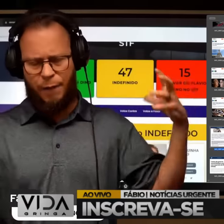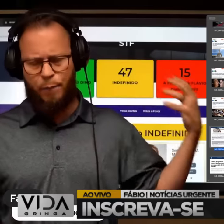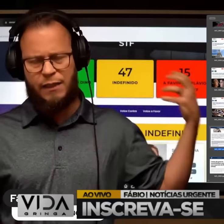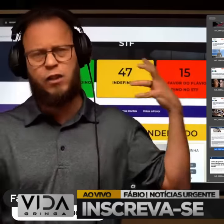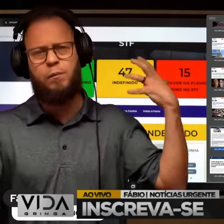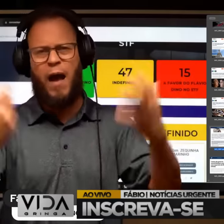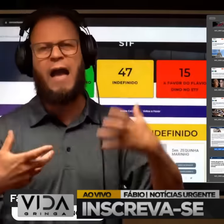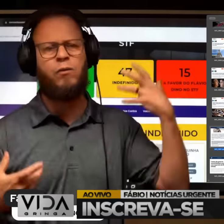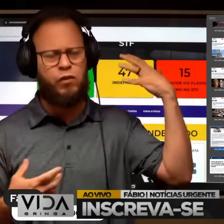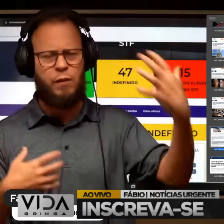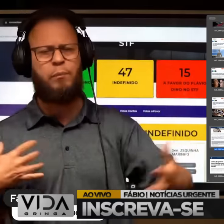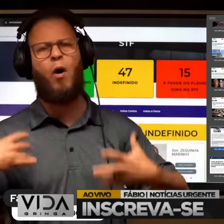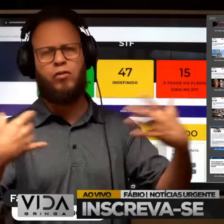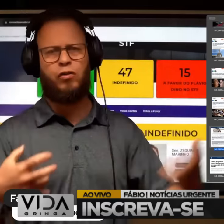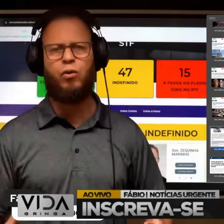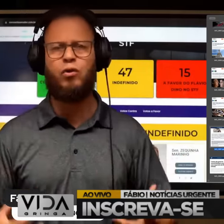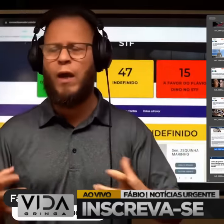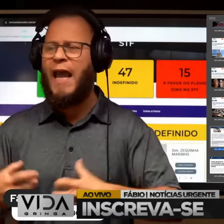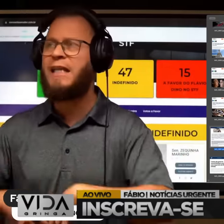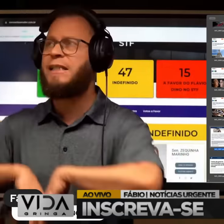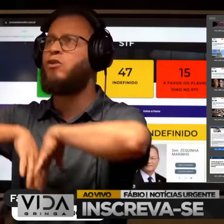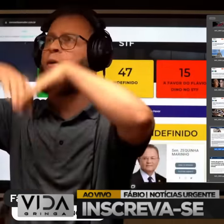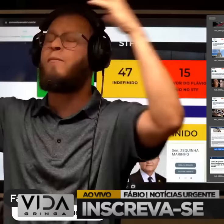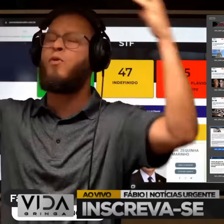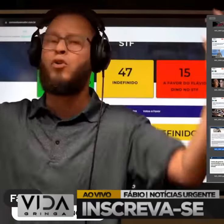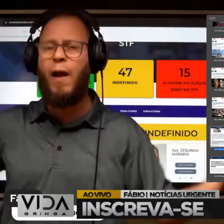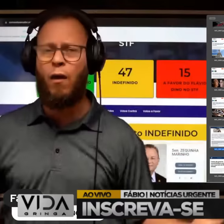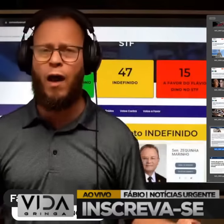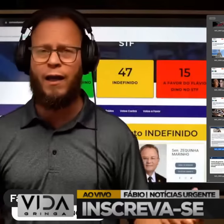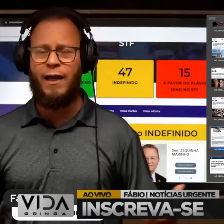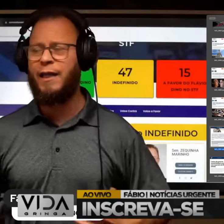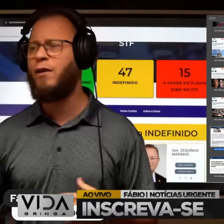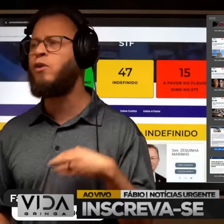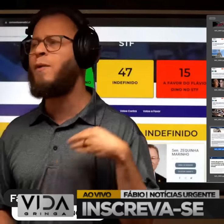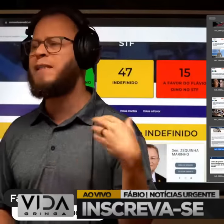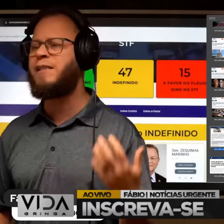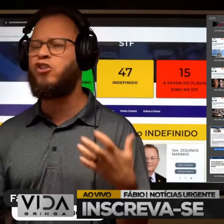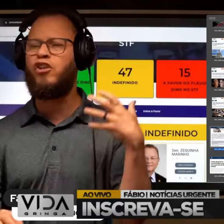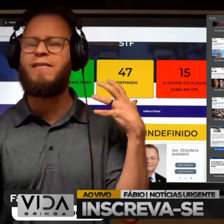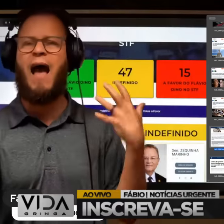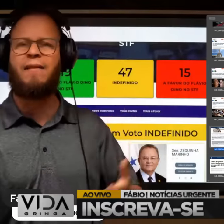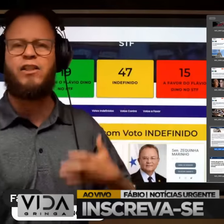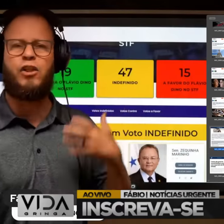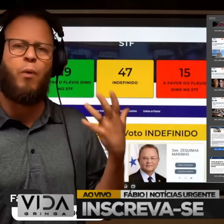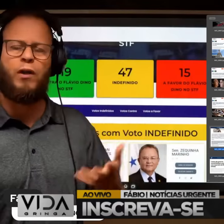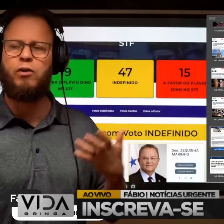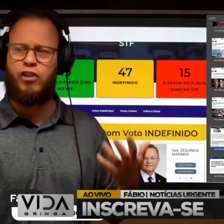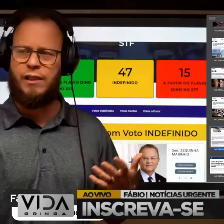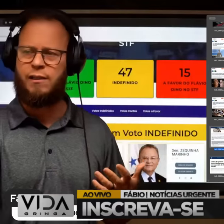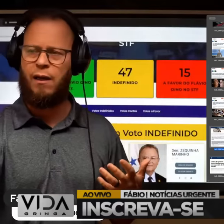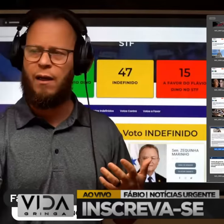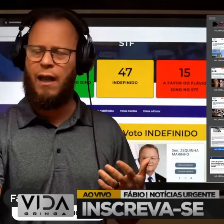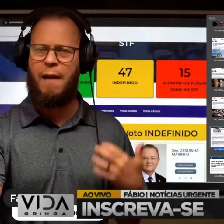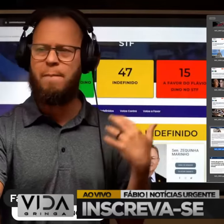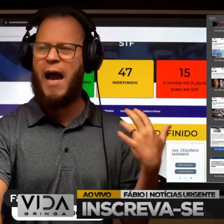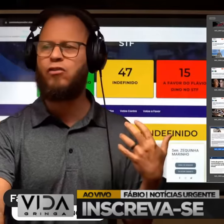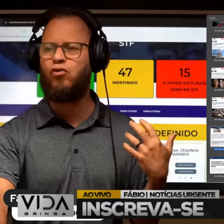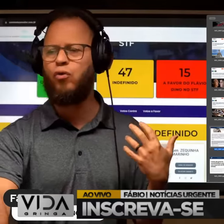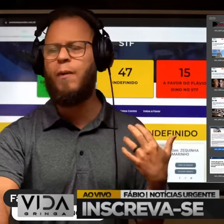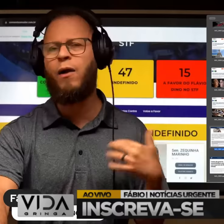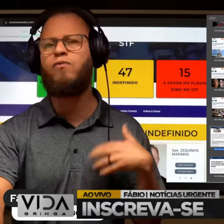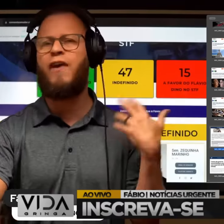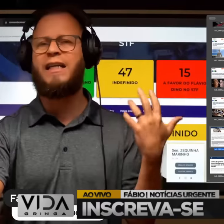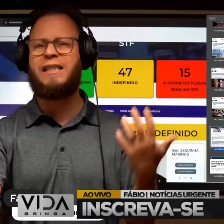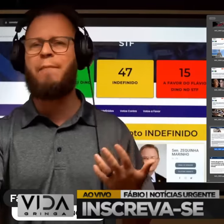as empresas pagam seus impostos e tudo, esse número é muito maior. Então não existe nada de boa notícia. É mais